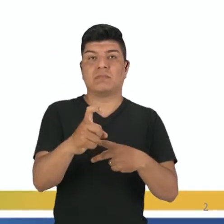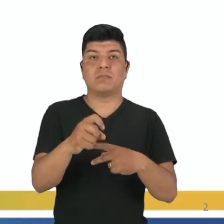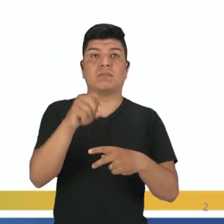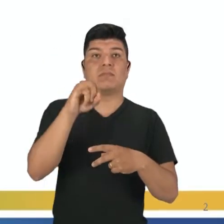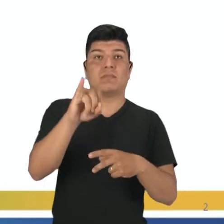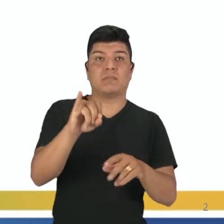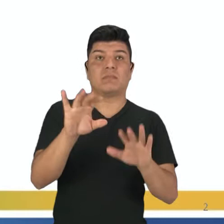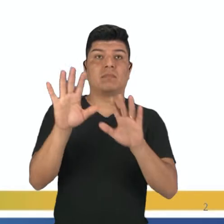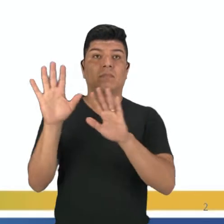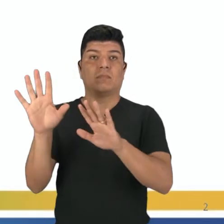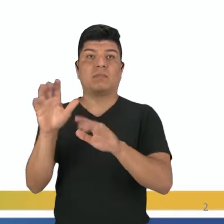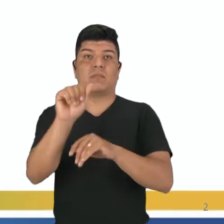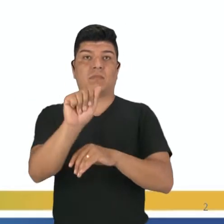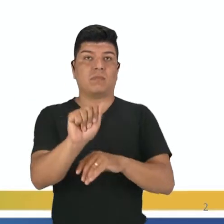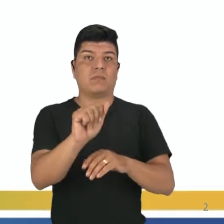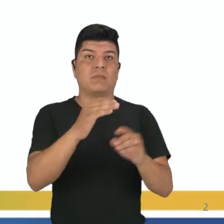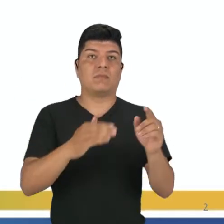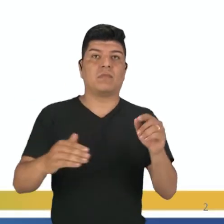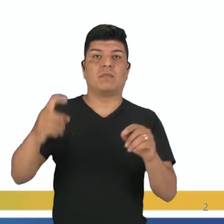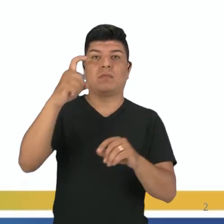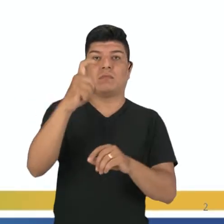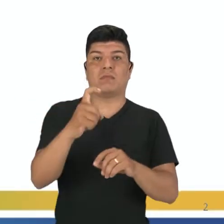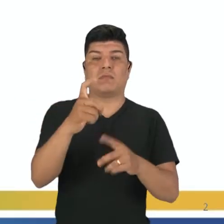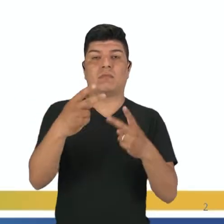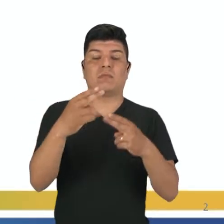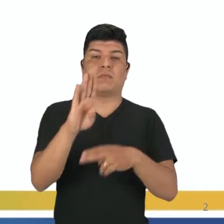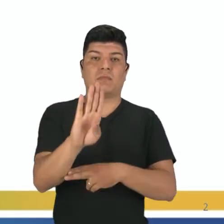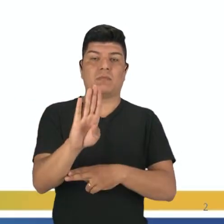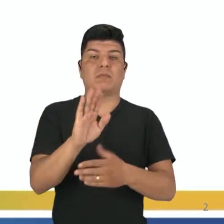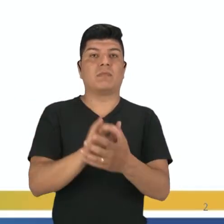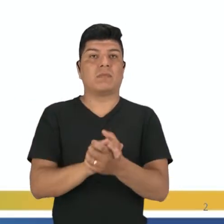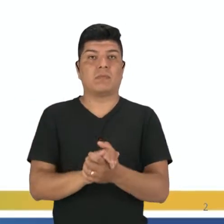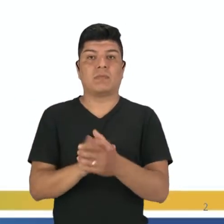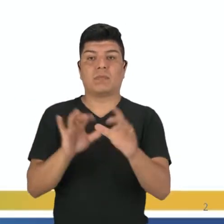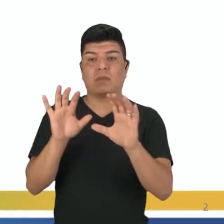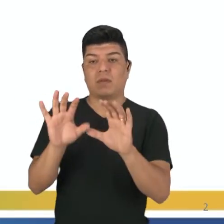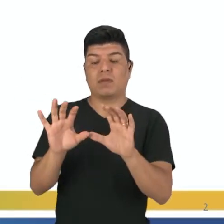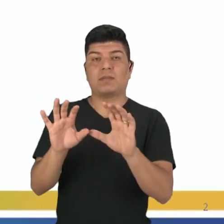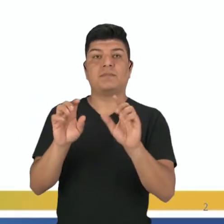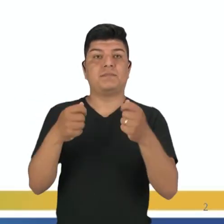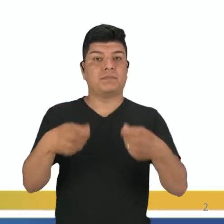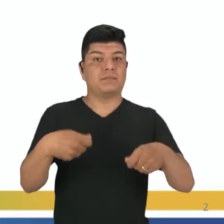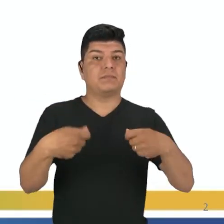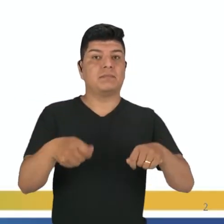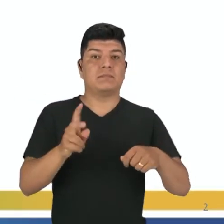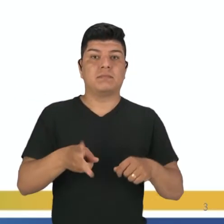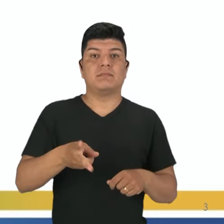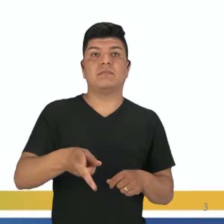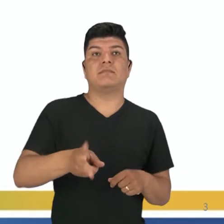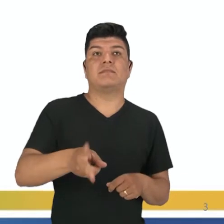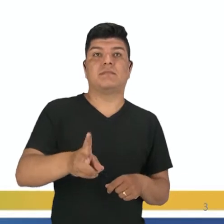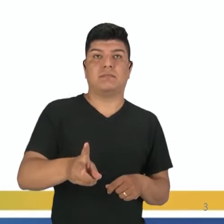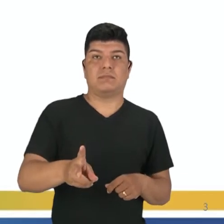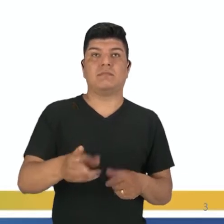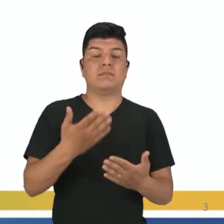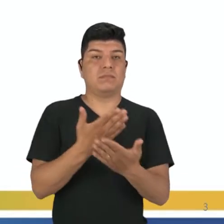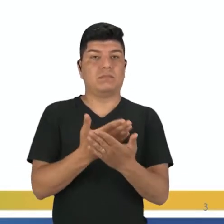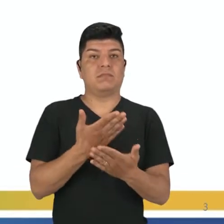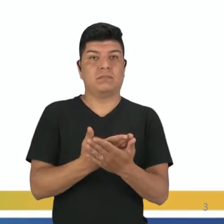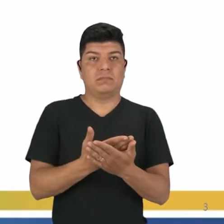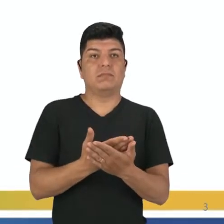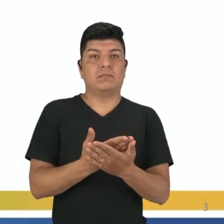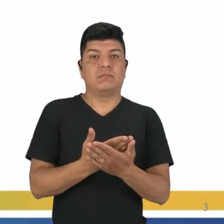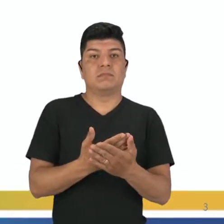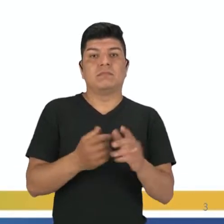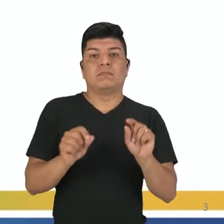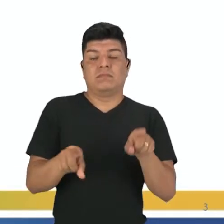se o a elevado a x é igual a b. Ou seja, essa condição aí ela deve também permanecer nos estudos de